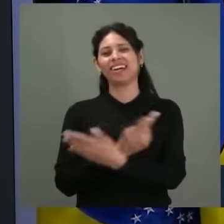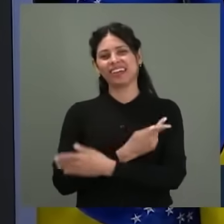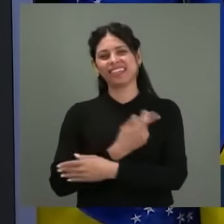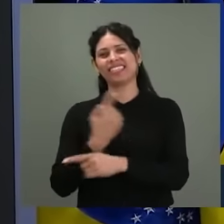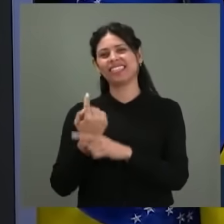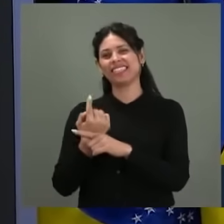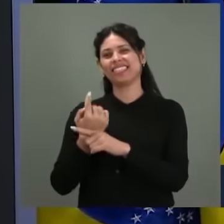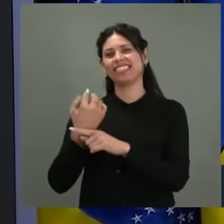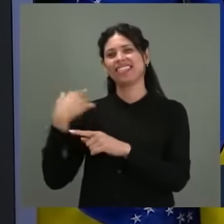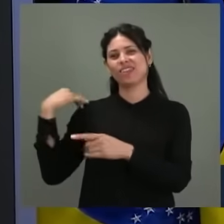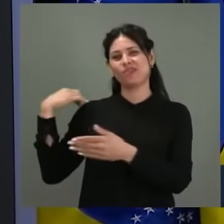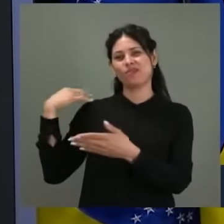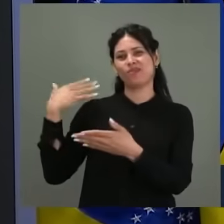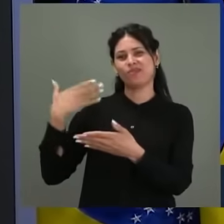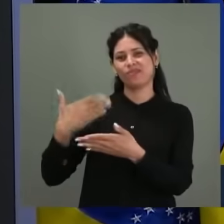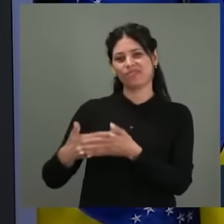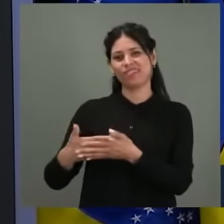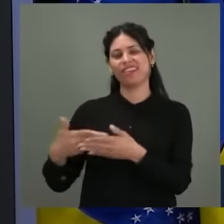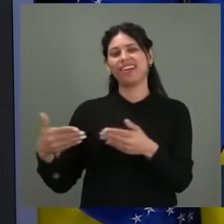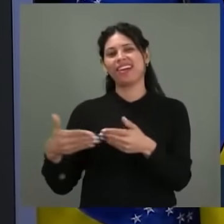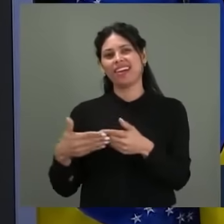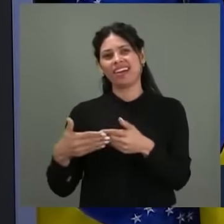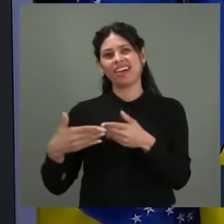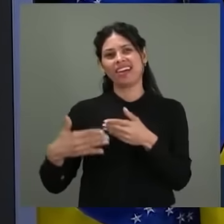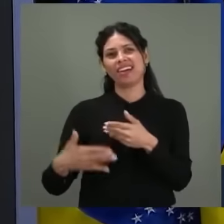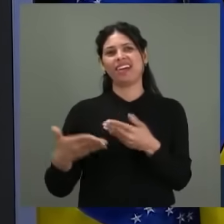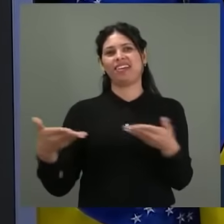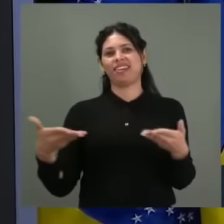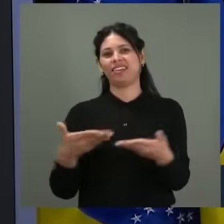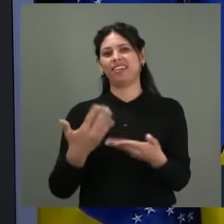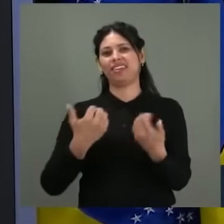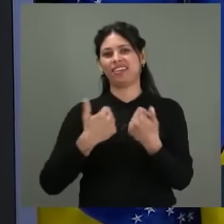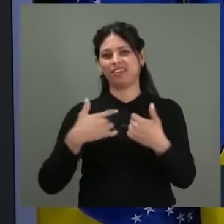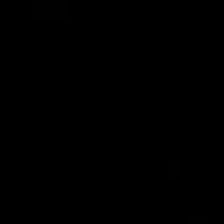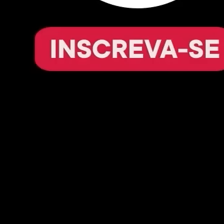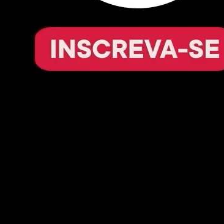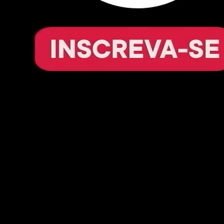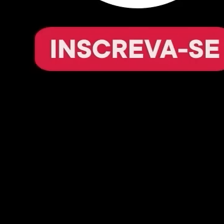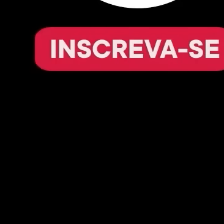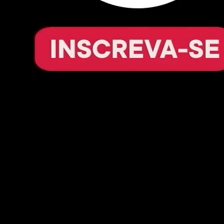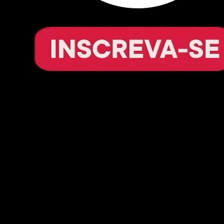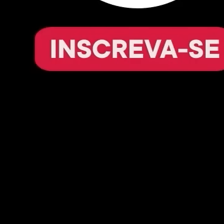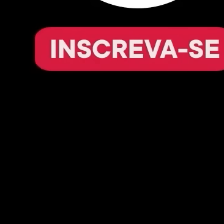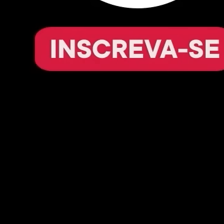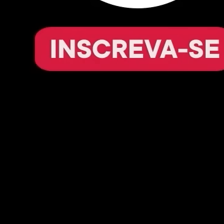ultimamente e que agora o Senado Federal cumpre seu papel.